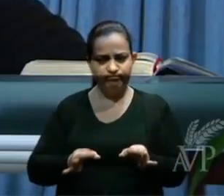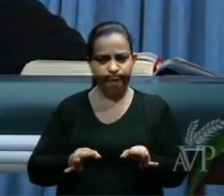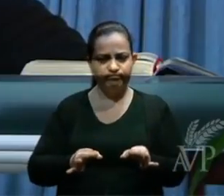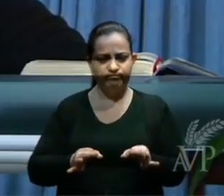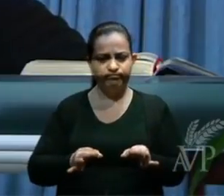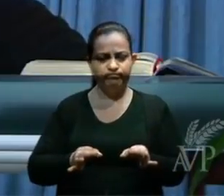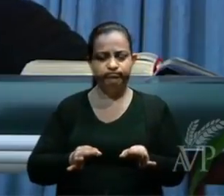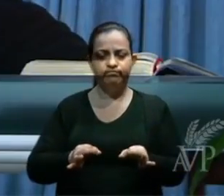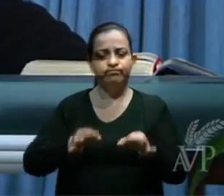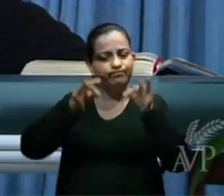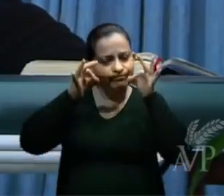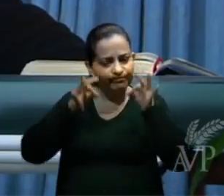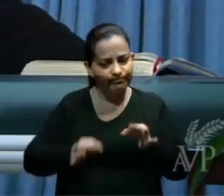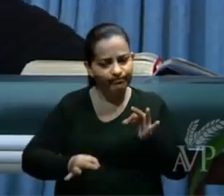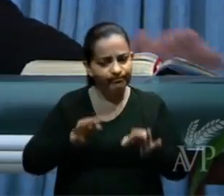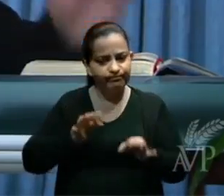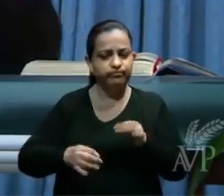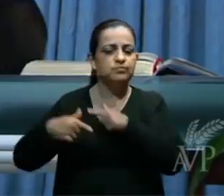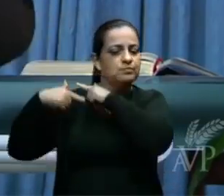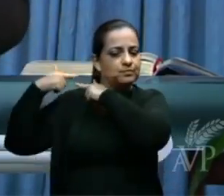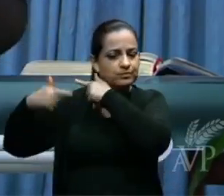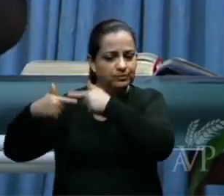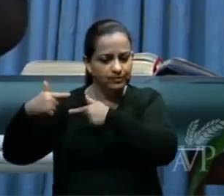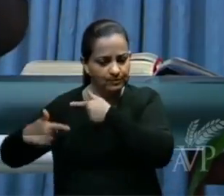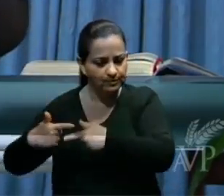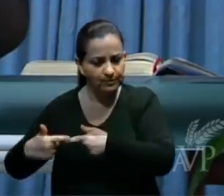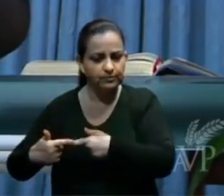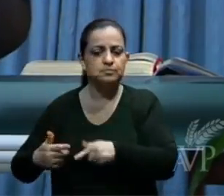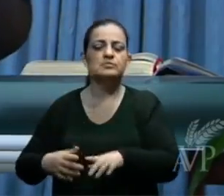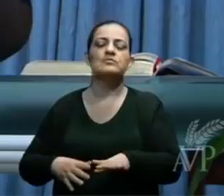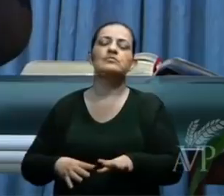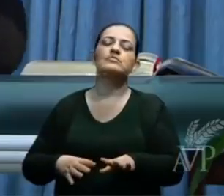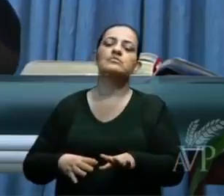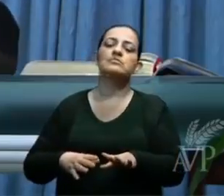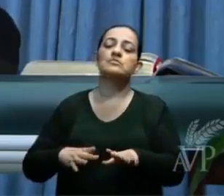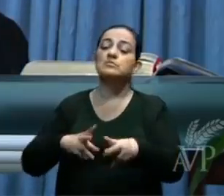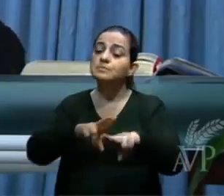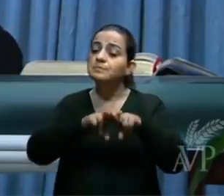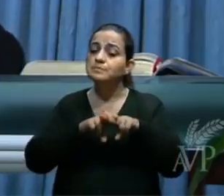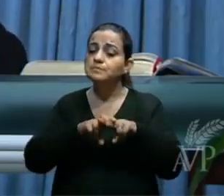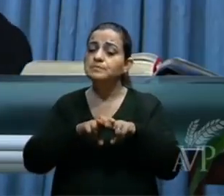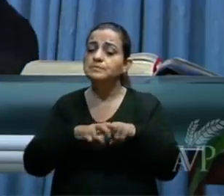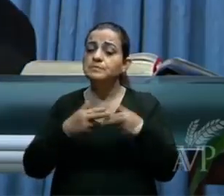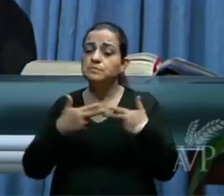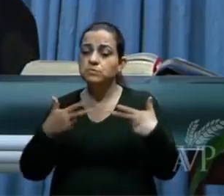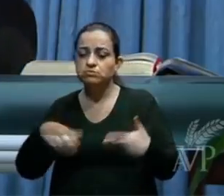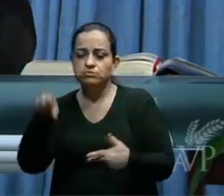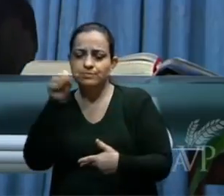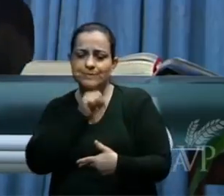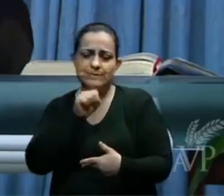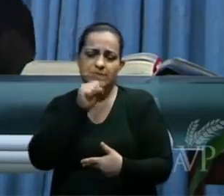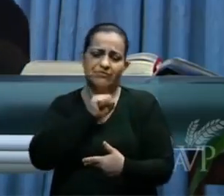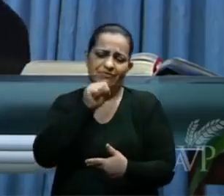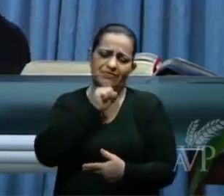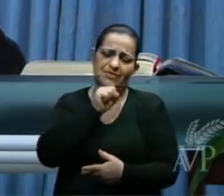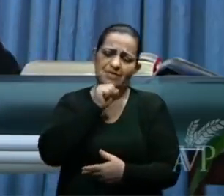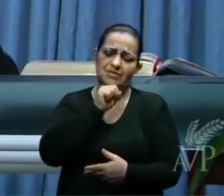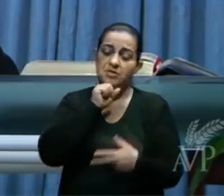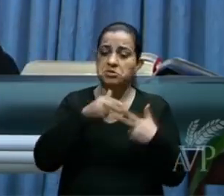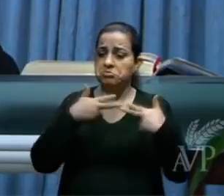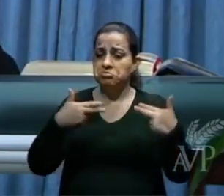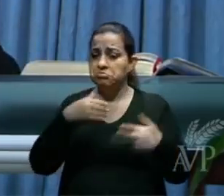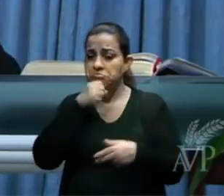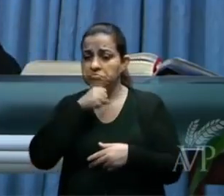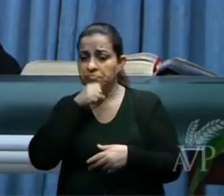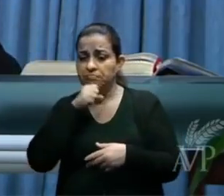ela condena tradição por isso que uma coisa velha como disse